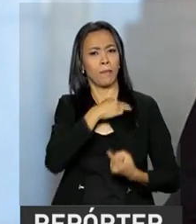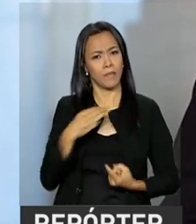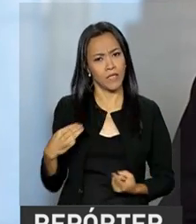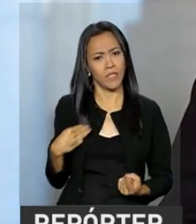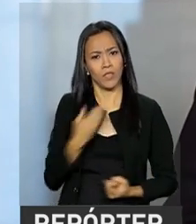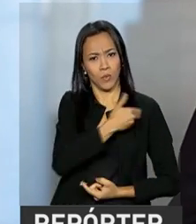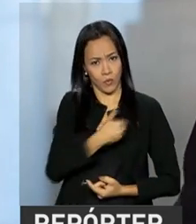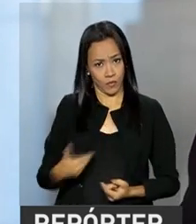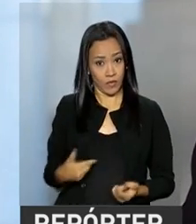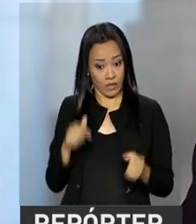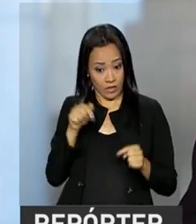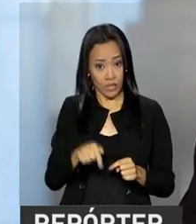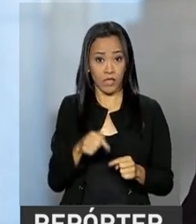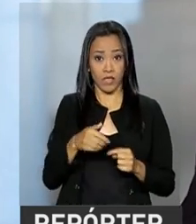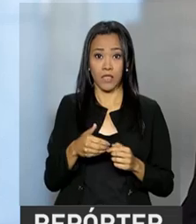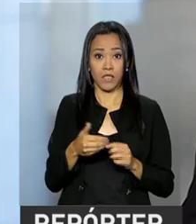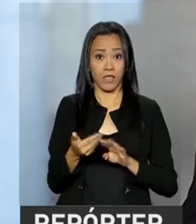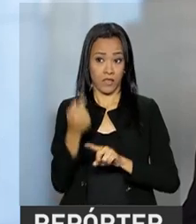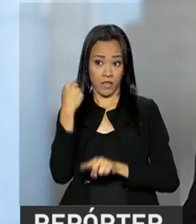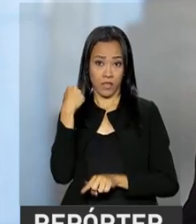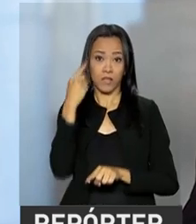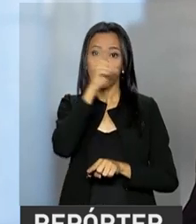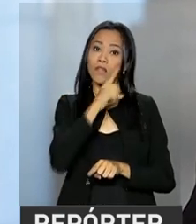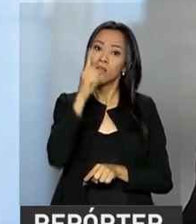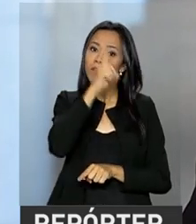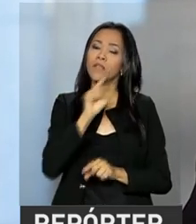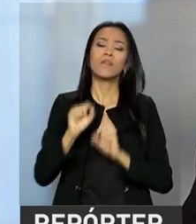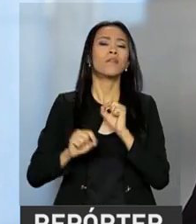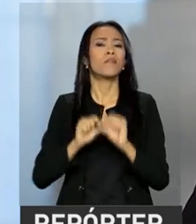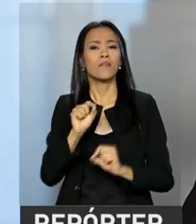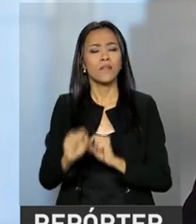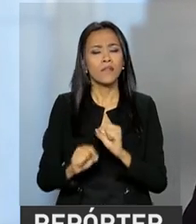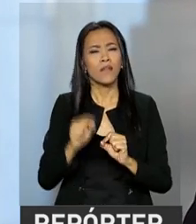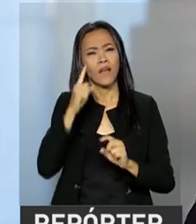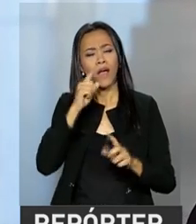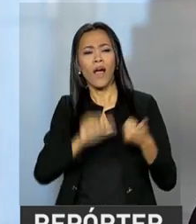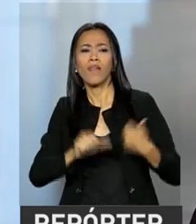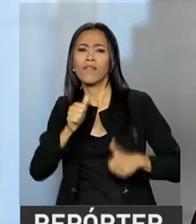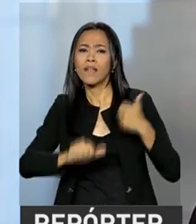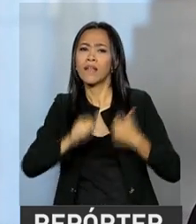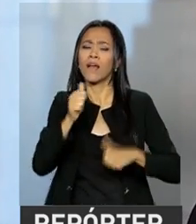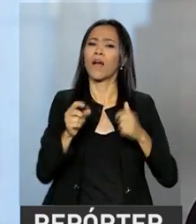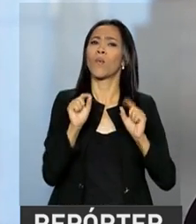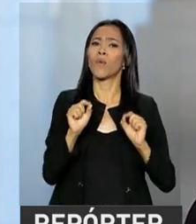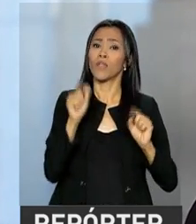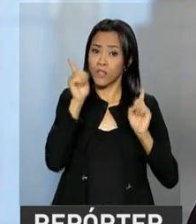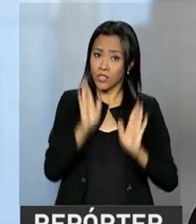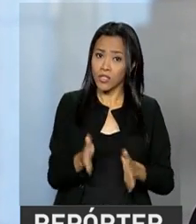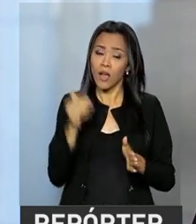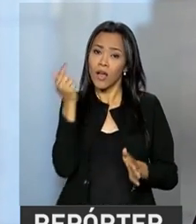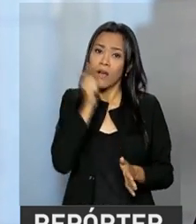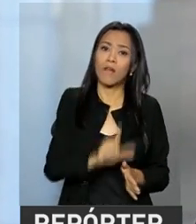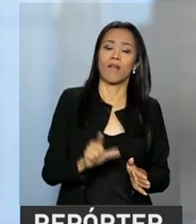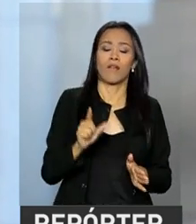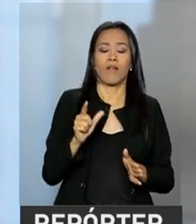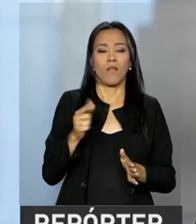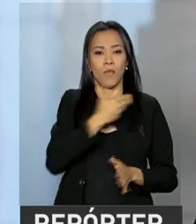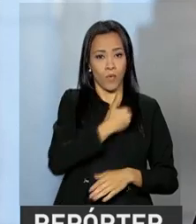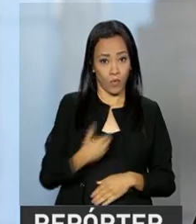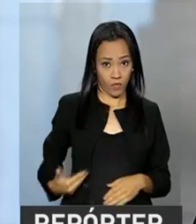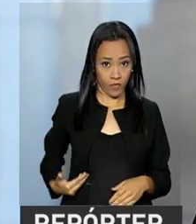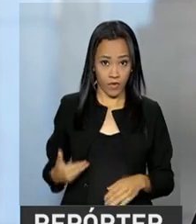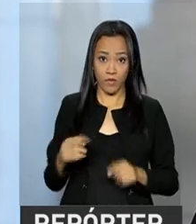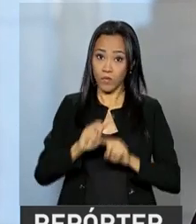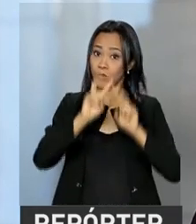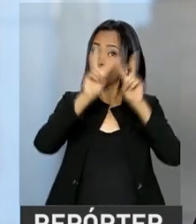parlamentares nesse domingo aqui em Brasília para um momento de avaliação sobre o que já foi alcançado pelo governo com relação